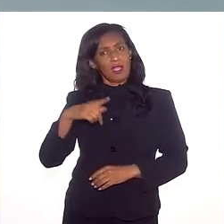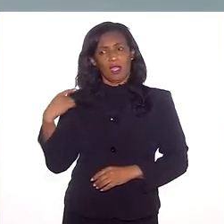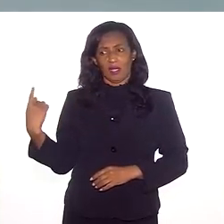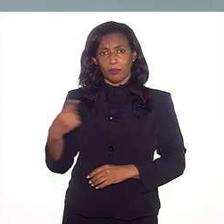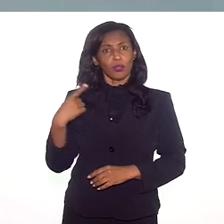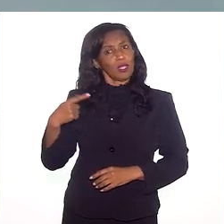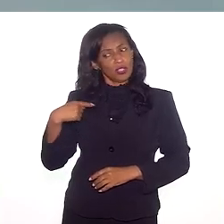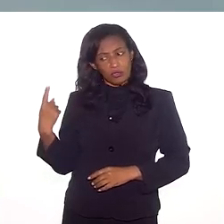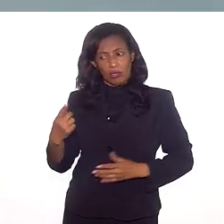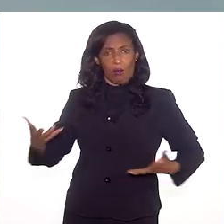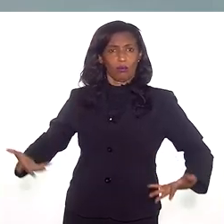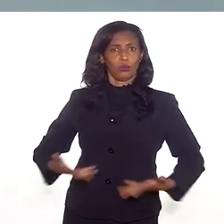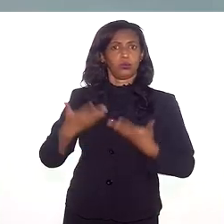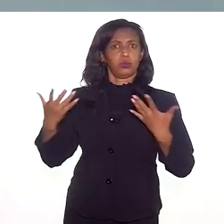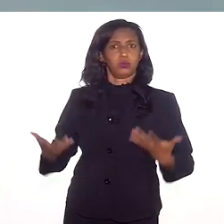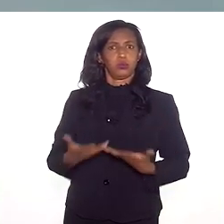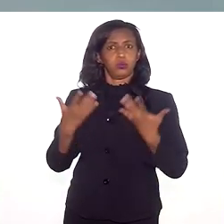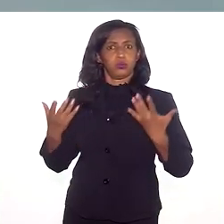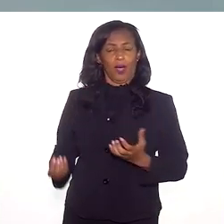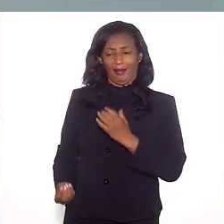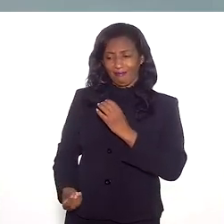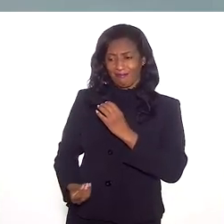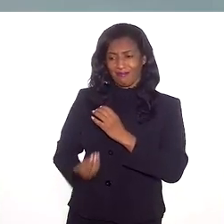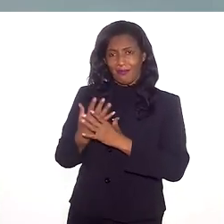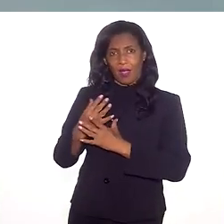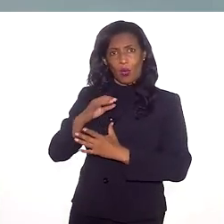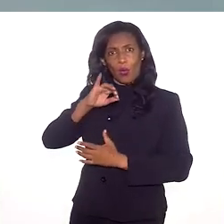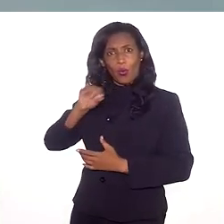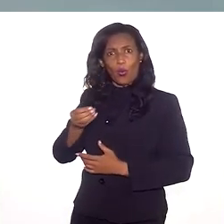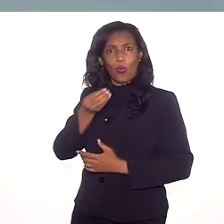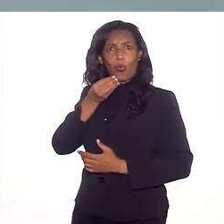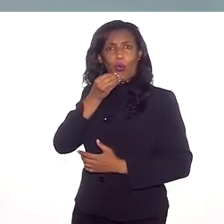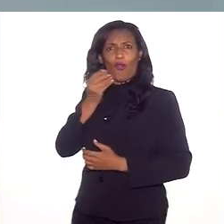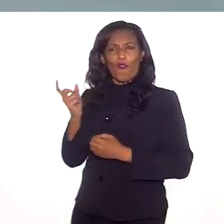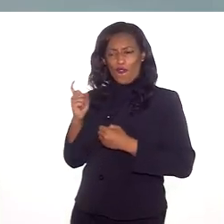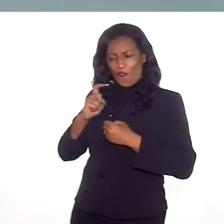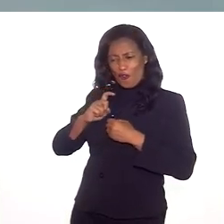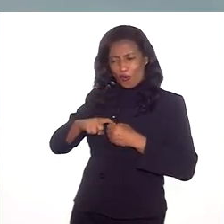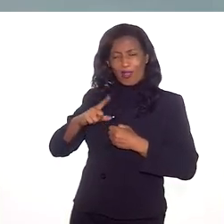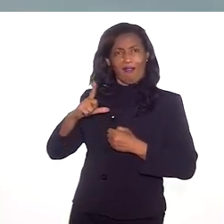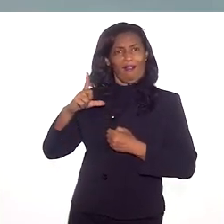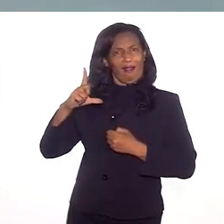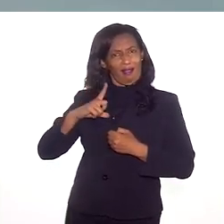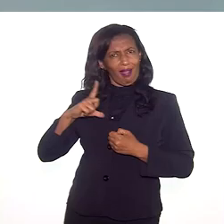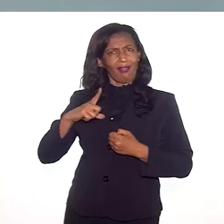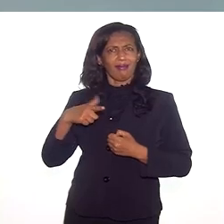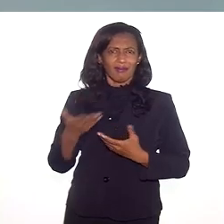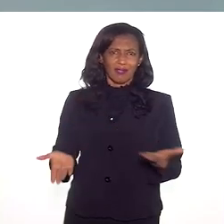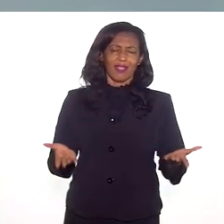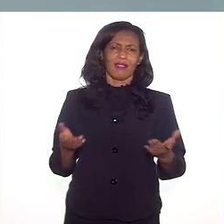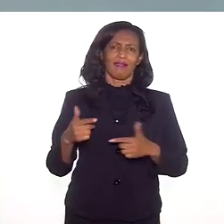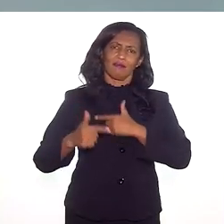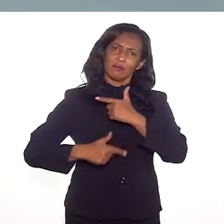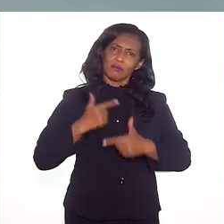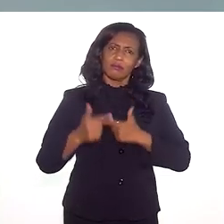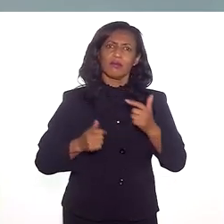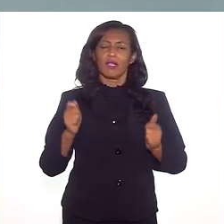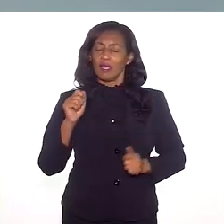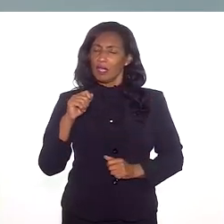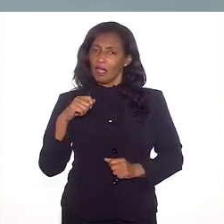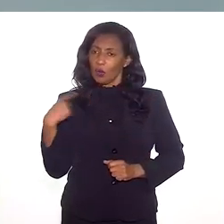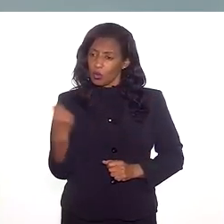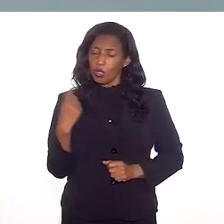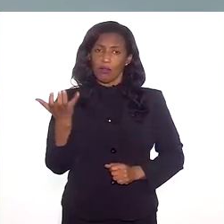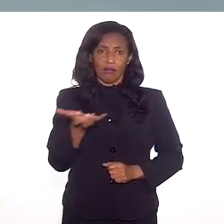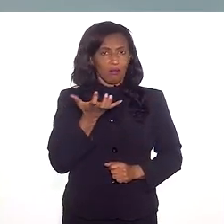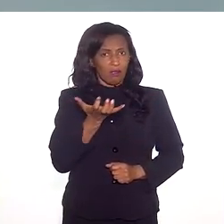gente incentive isso, crie possibilidade de voltar a ter esse PIB. É isso que a gente